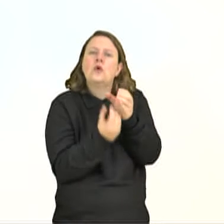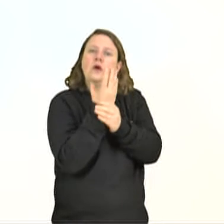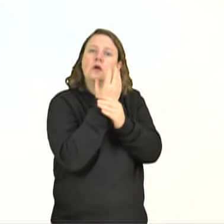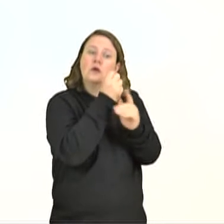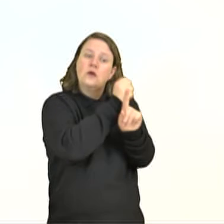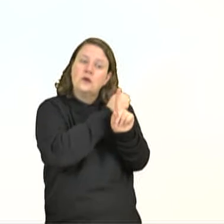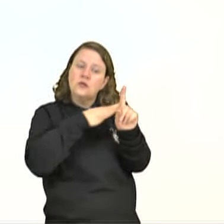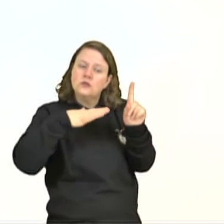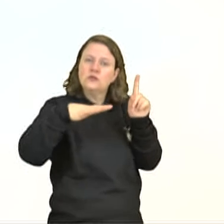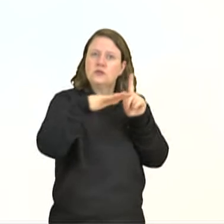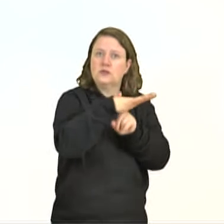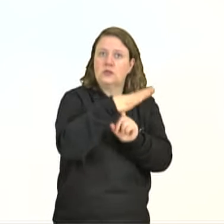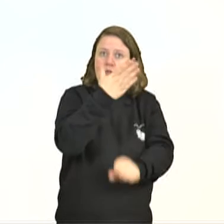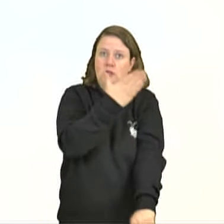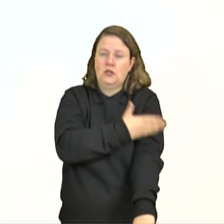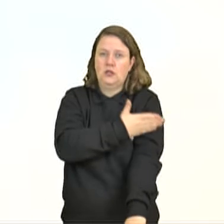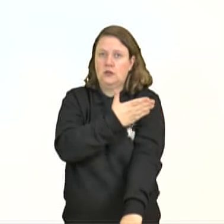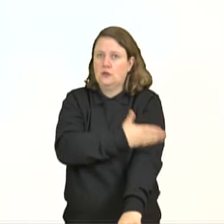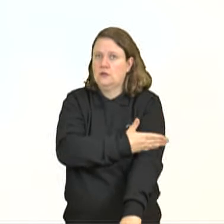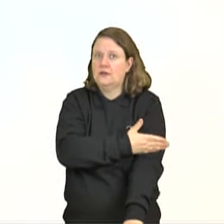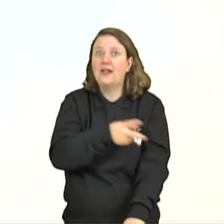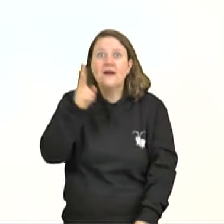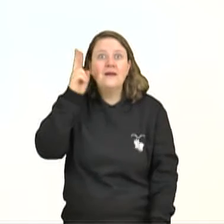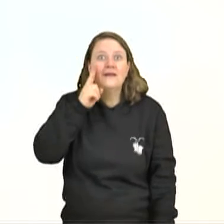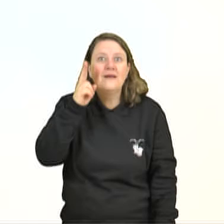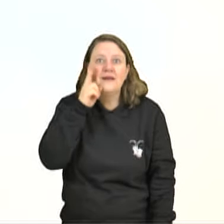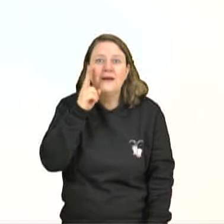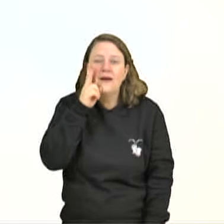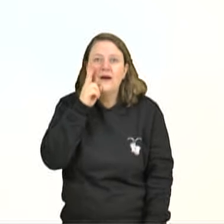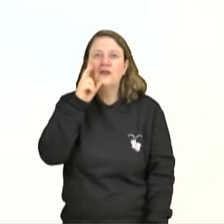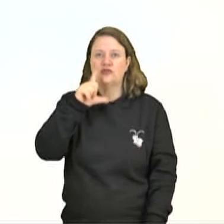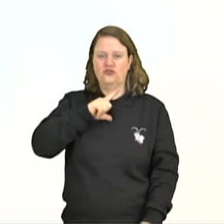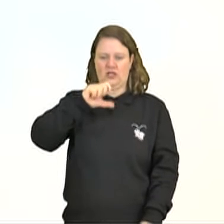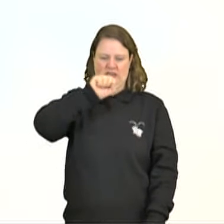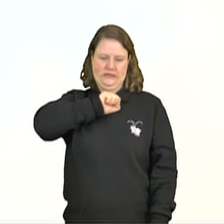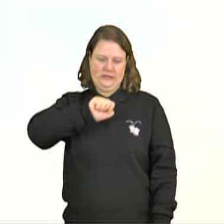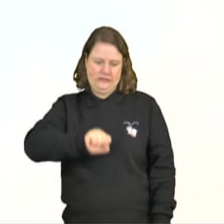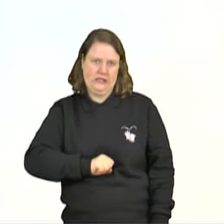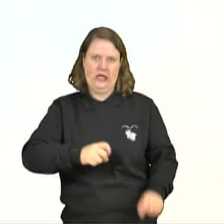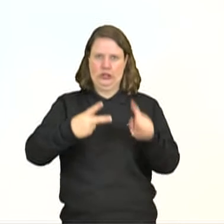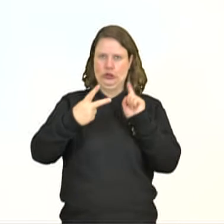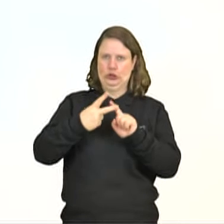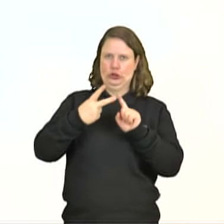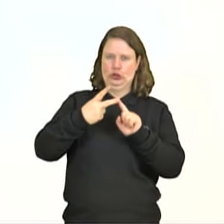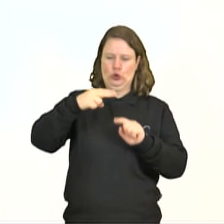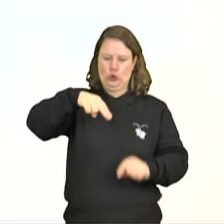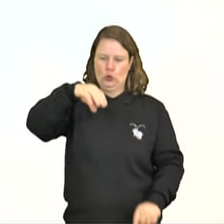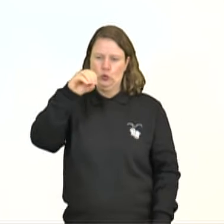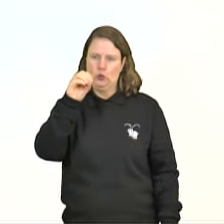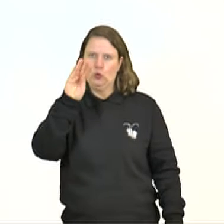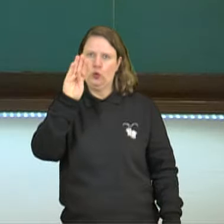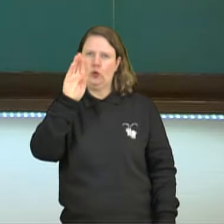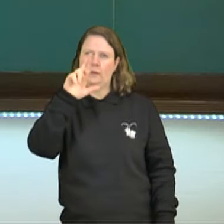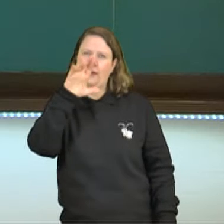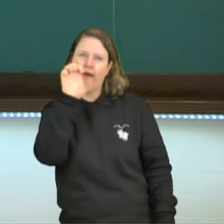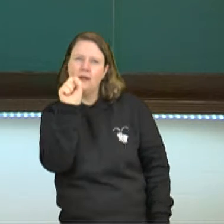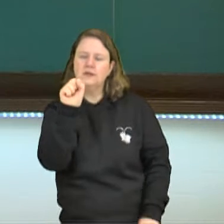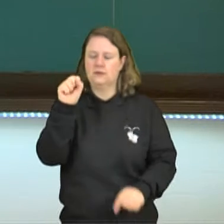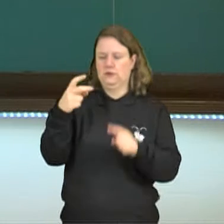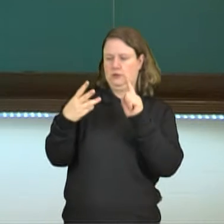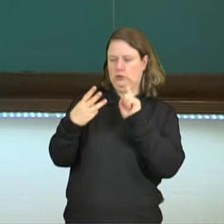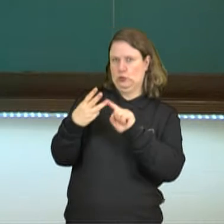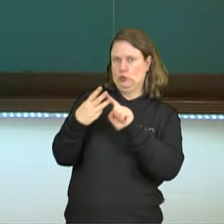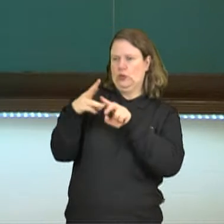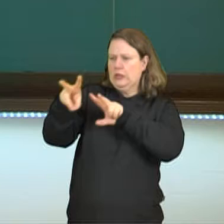Idade Média, essa sociedade que você lembra, Sacerdote, nobreza e os camponeses, essa configuração